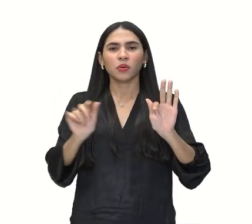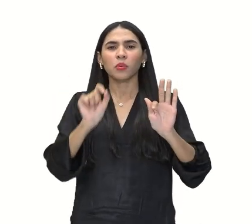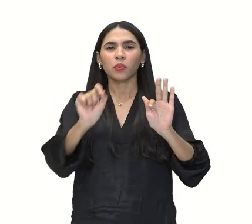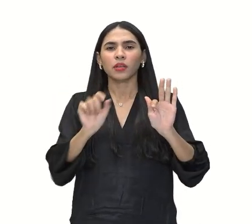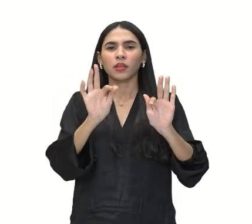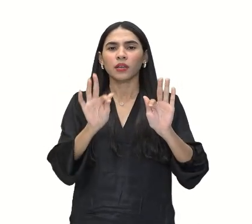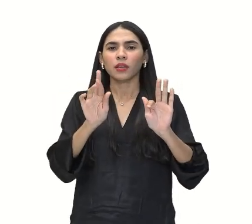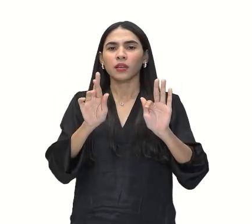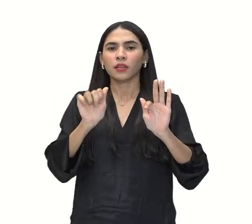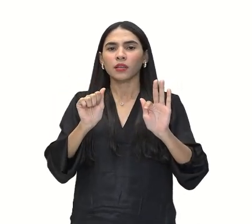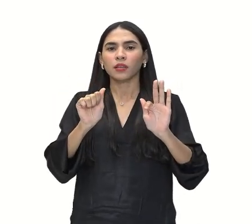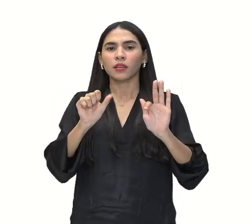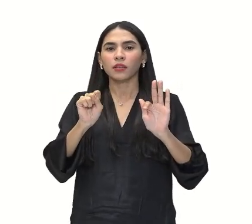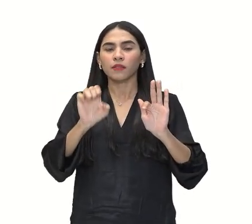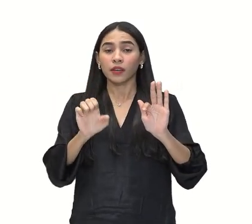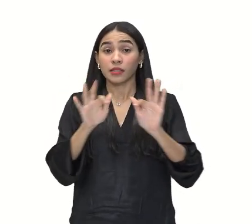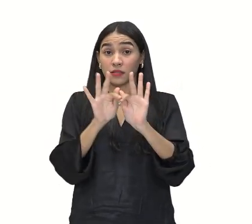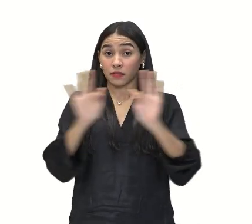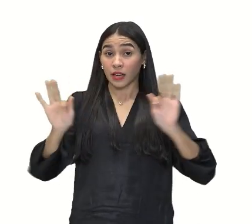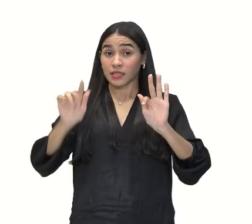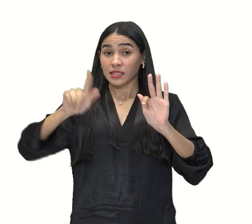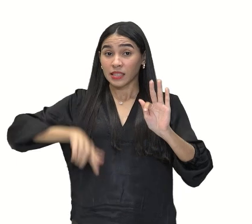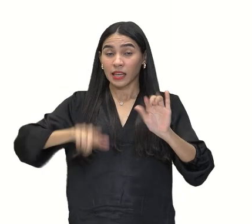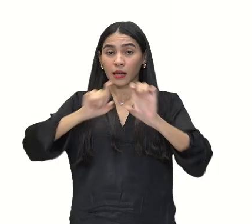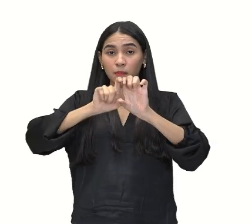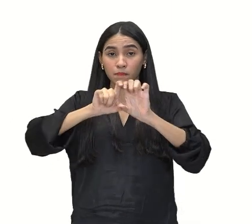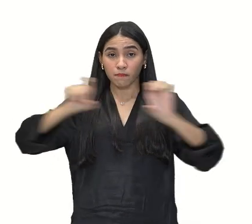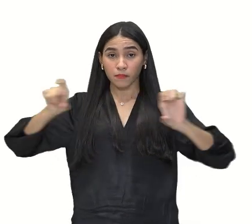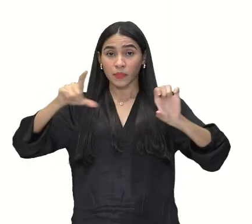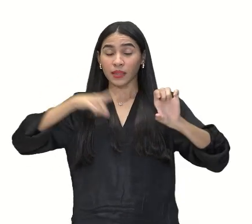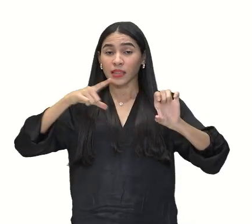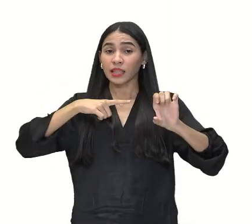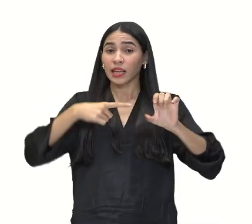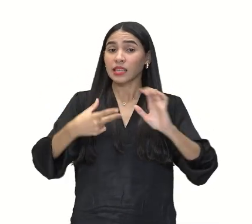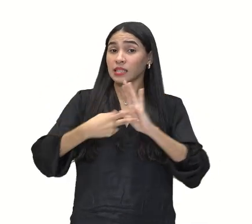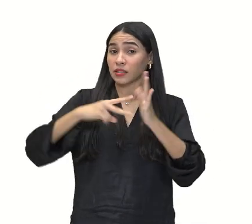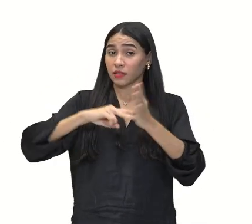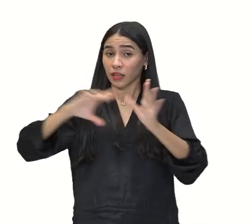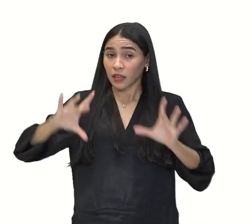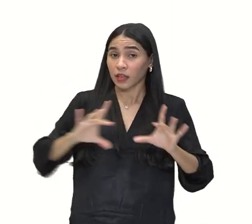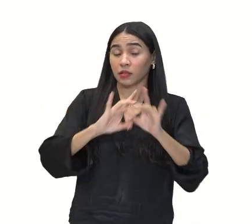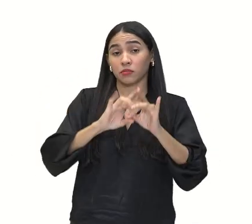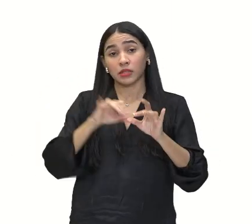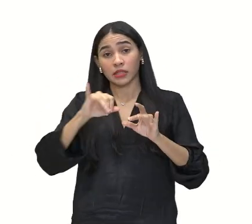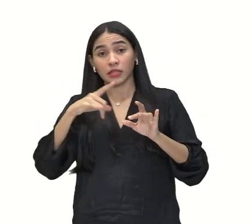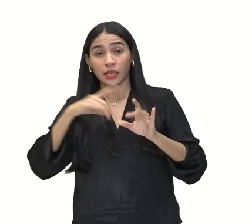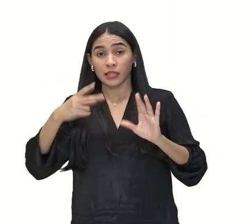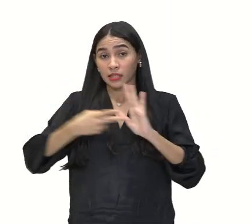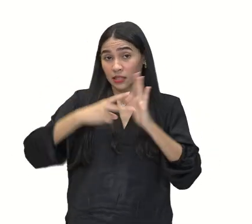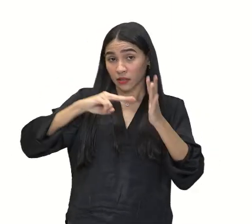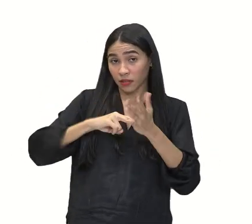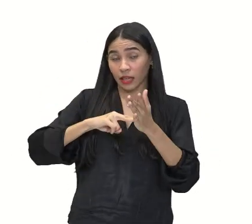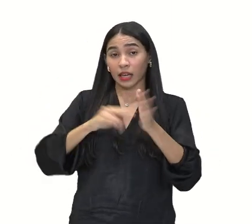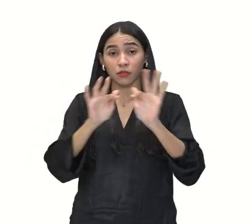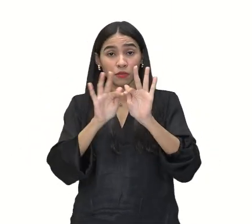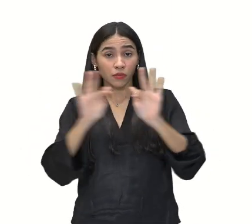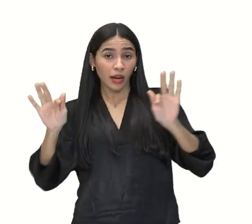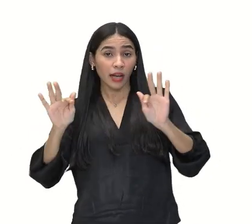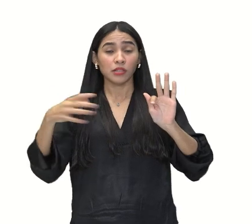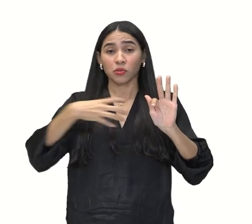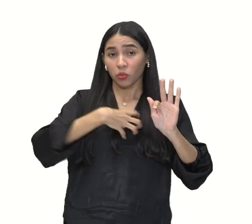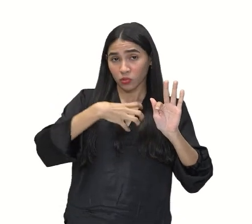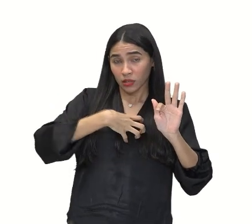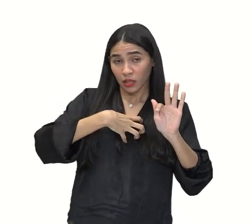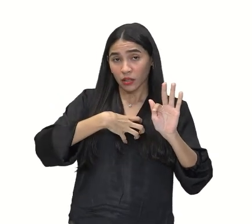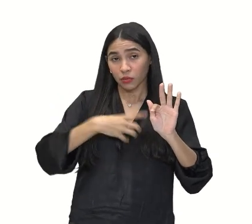frase? Frase é todo enunciado que possui sentido. Então, tem sentido, determinado enunciado, em determinado